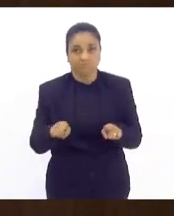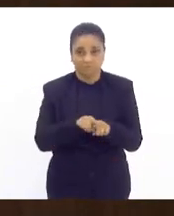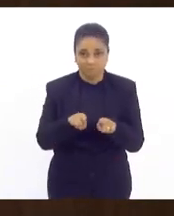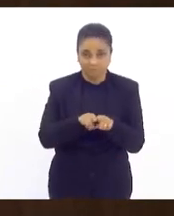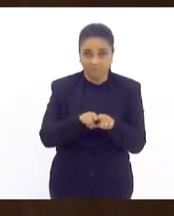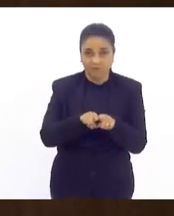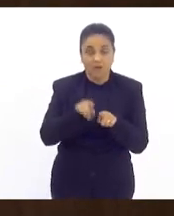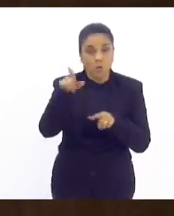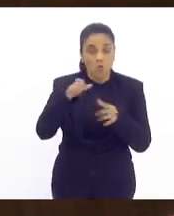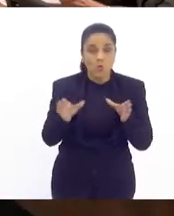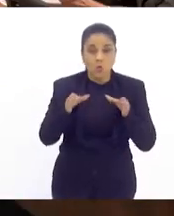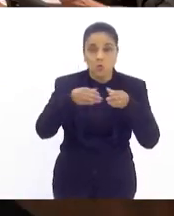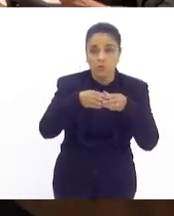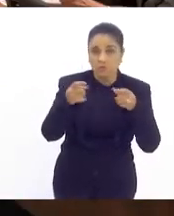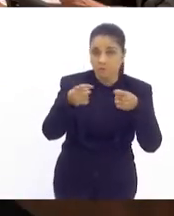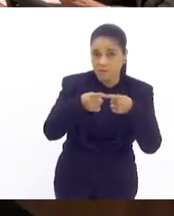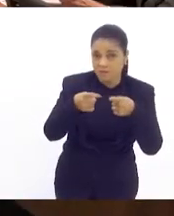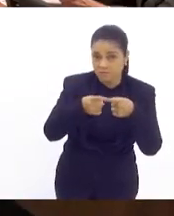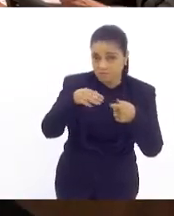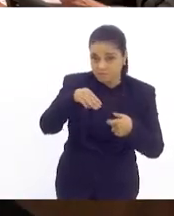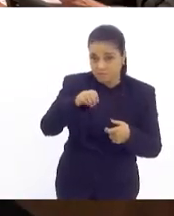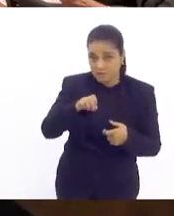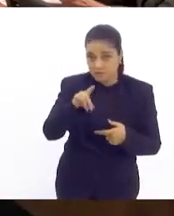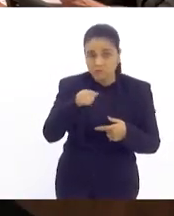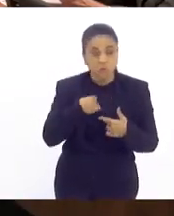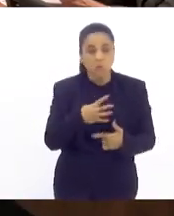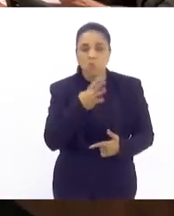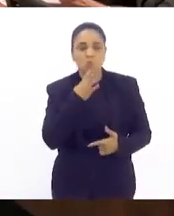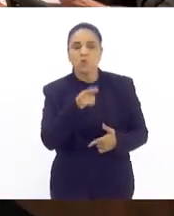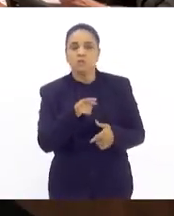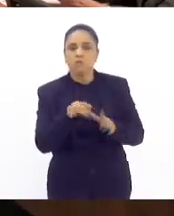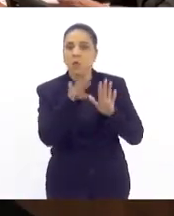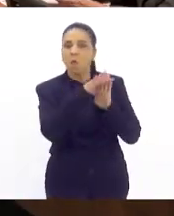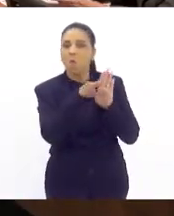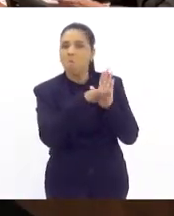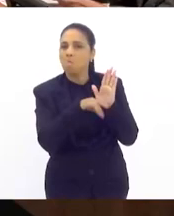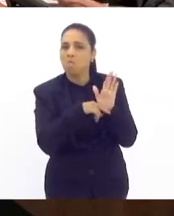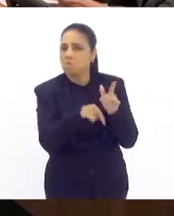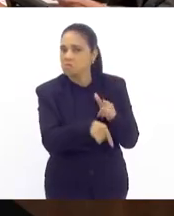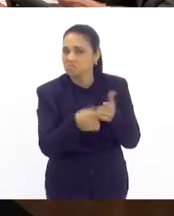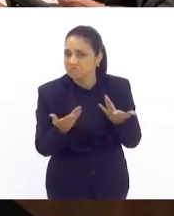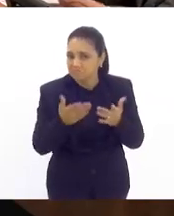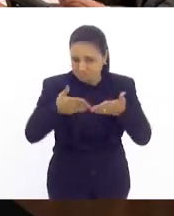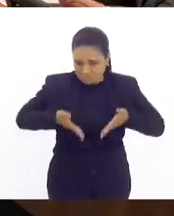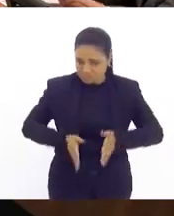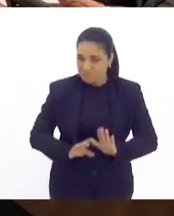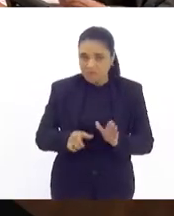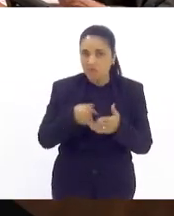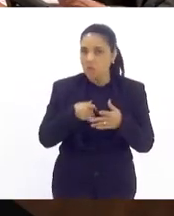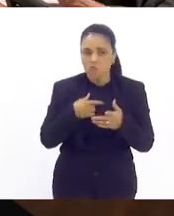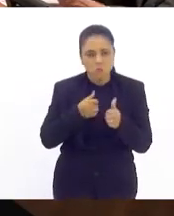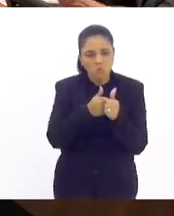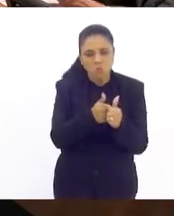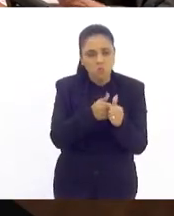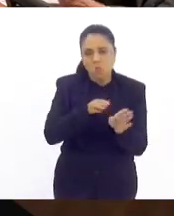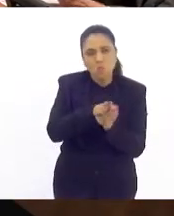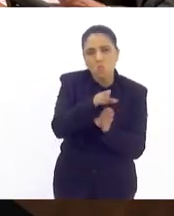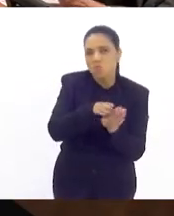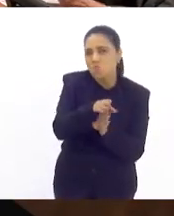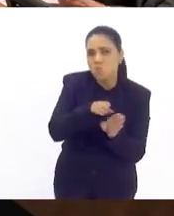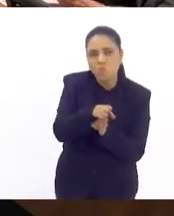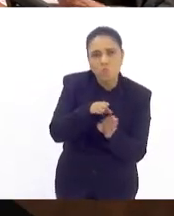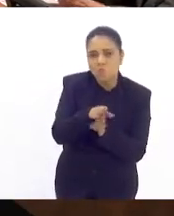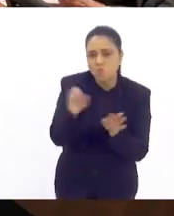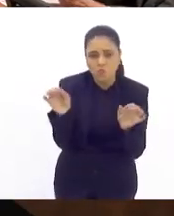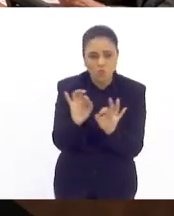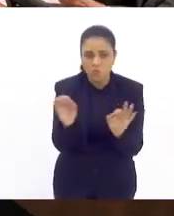dizendo que não reconhecia o plano de parto A Lei e que orientava os médicos já não seguirem isso porque podia dar